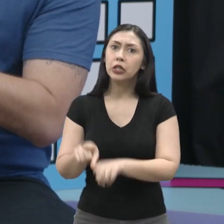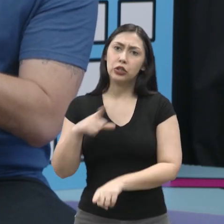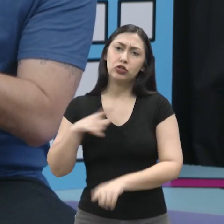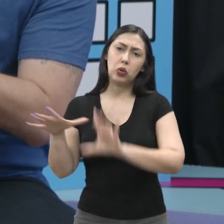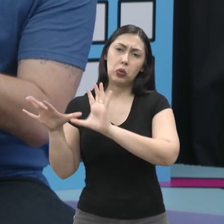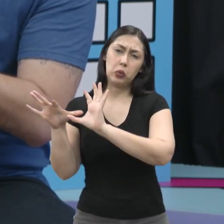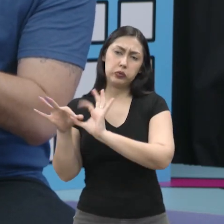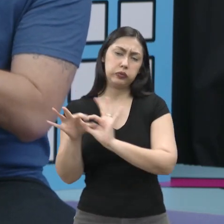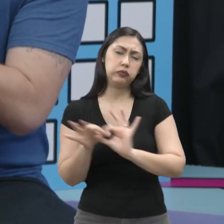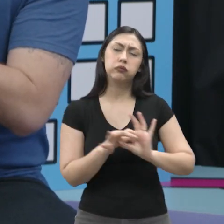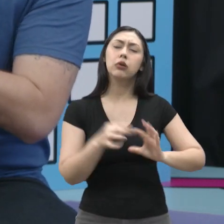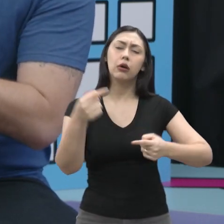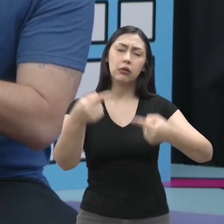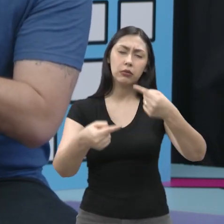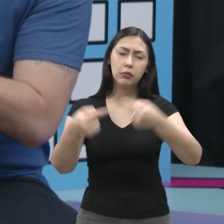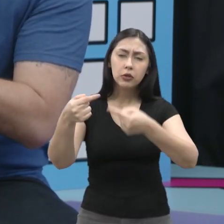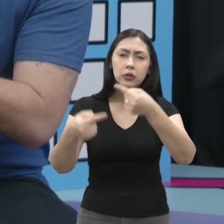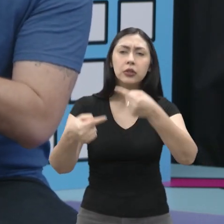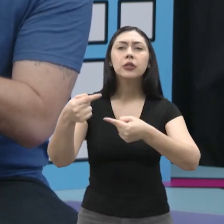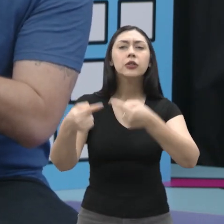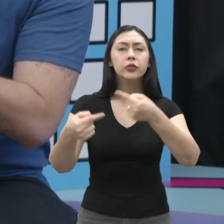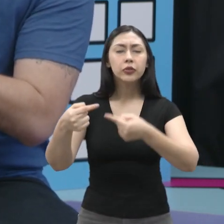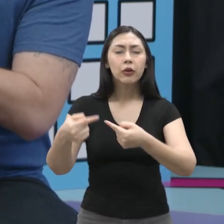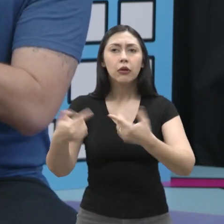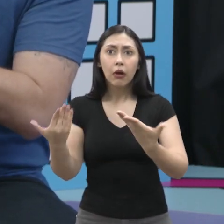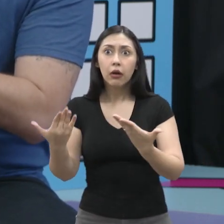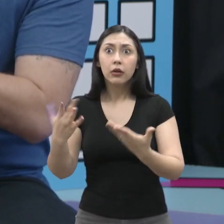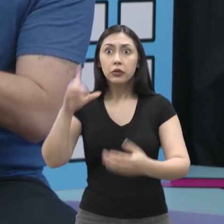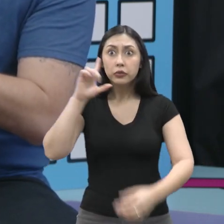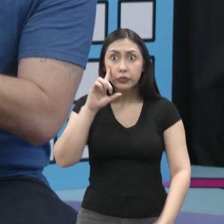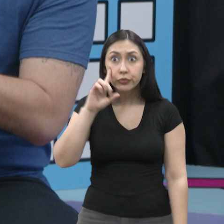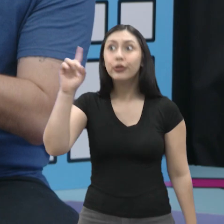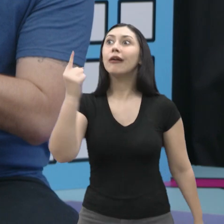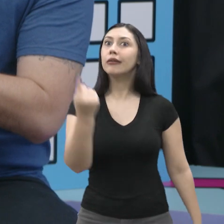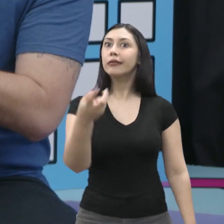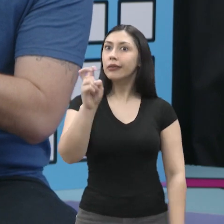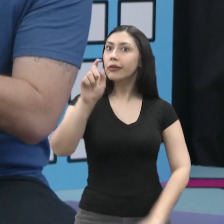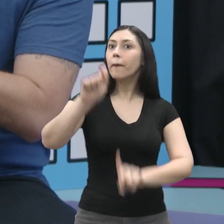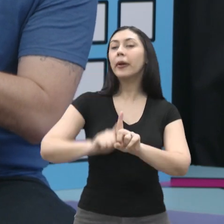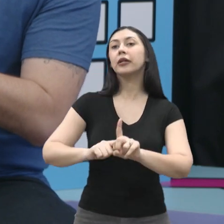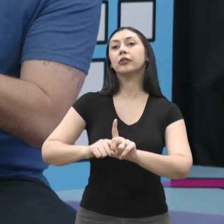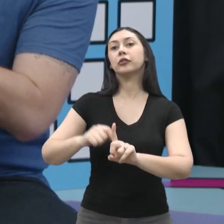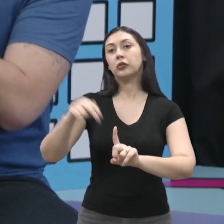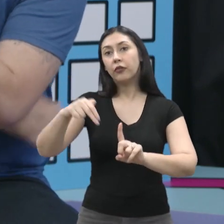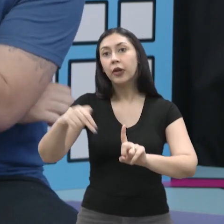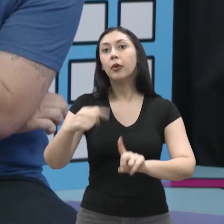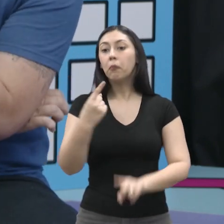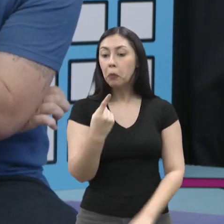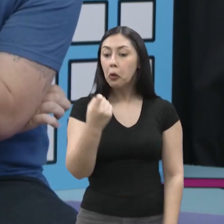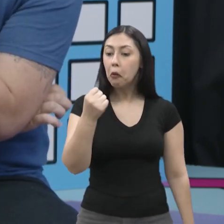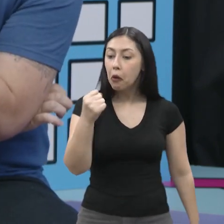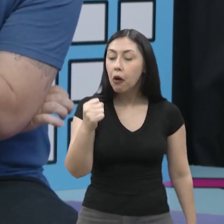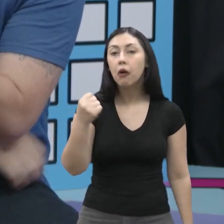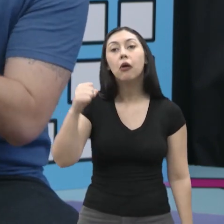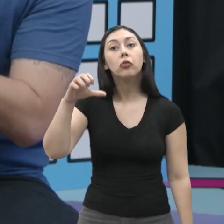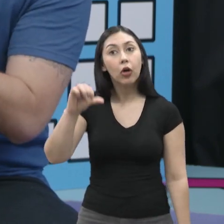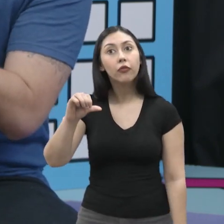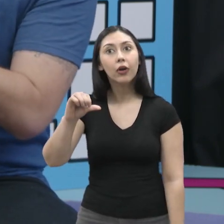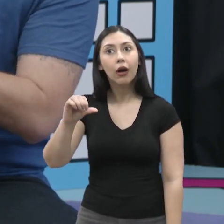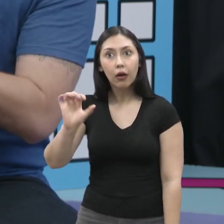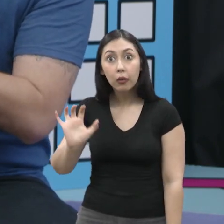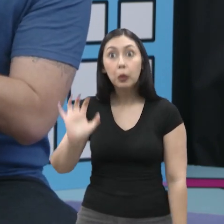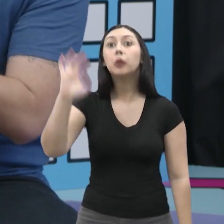tempo que tinha todo um contexto político também, até que na data, até que naquele 15 de novembro de